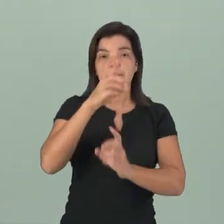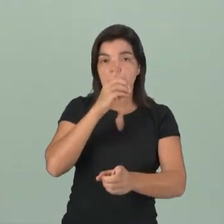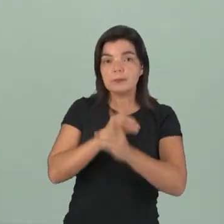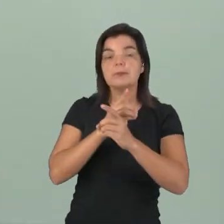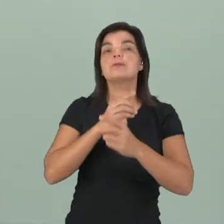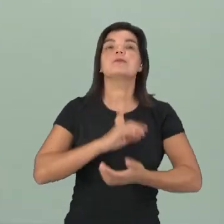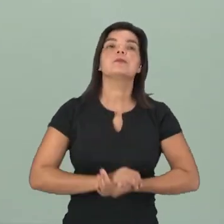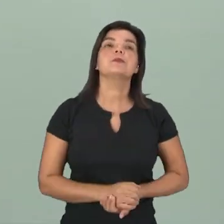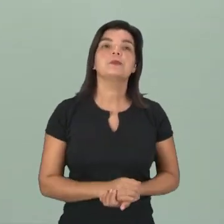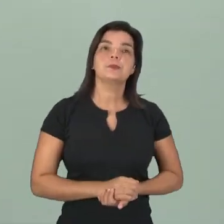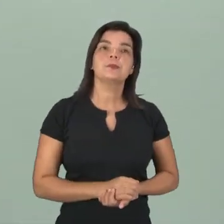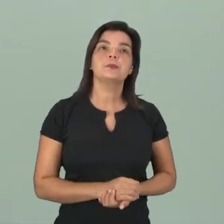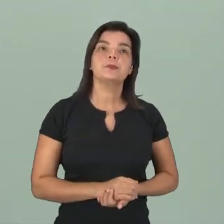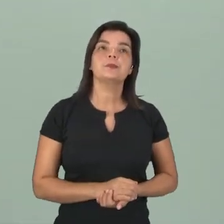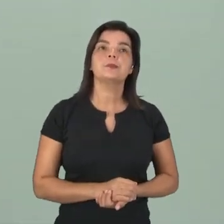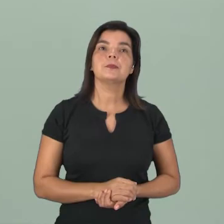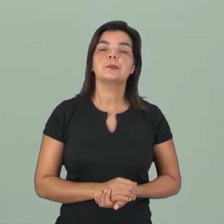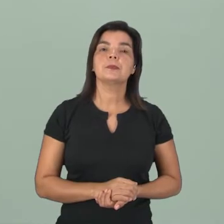achar,